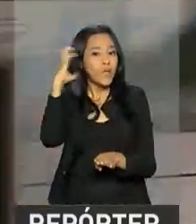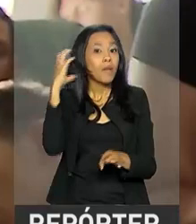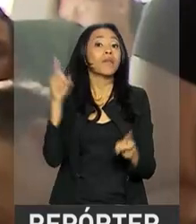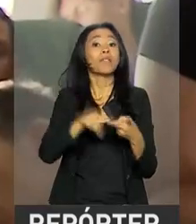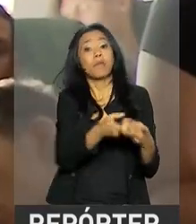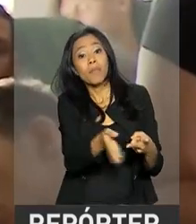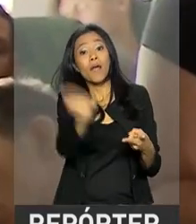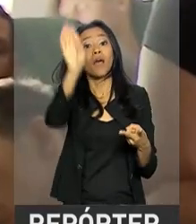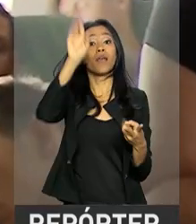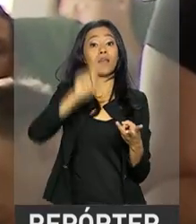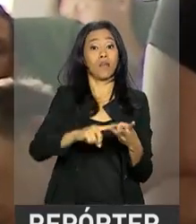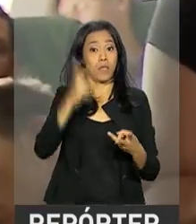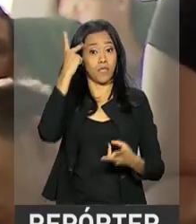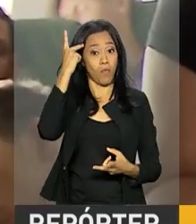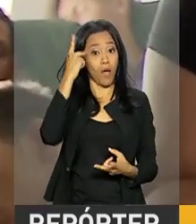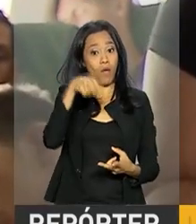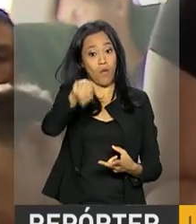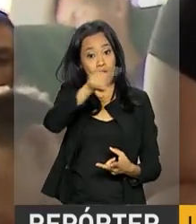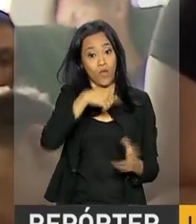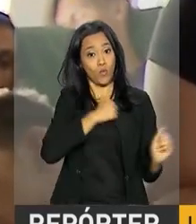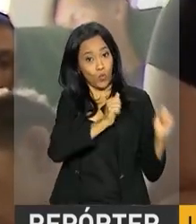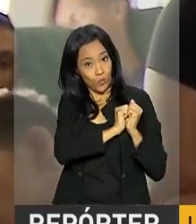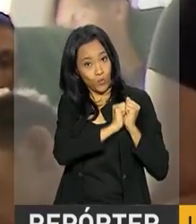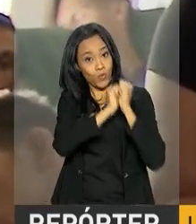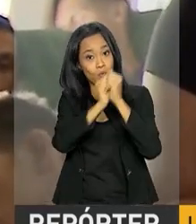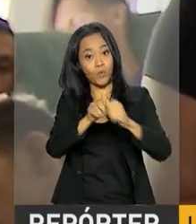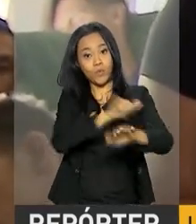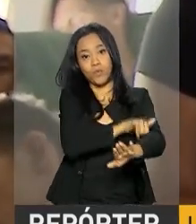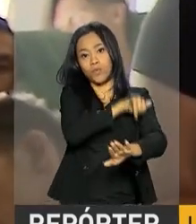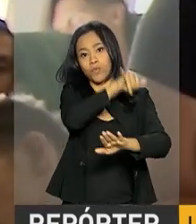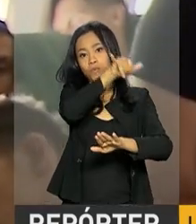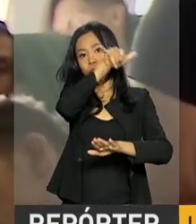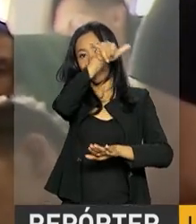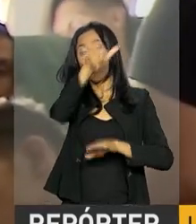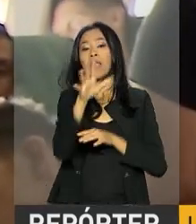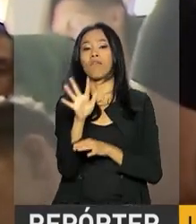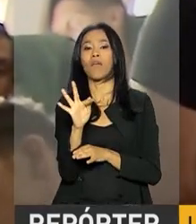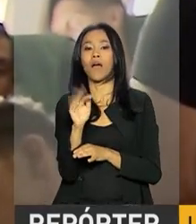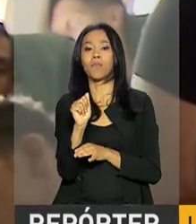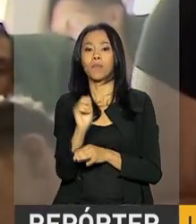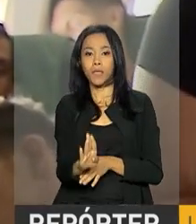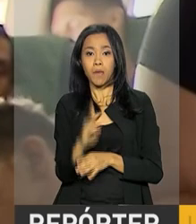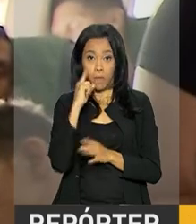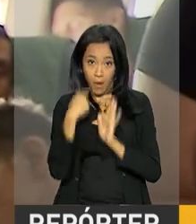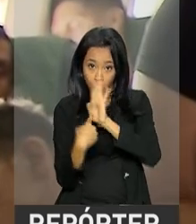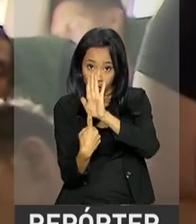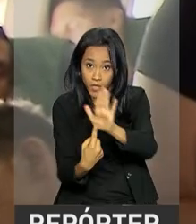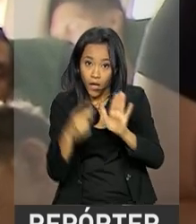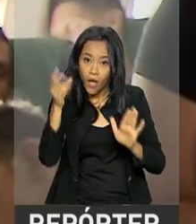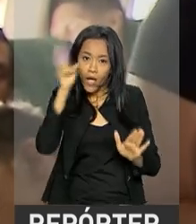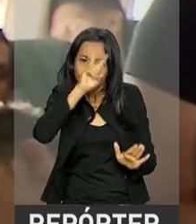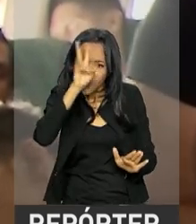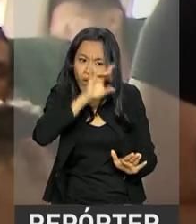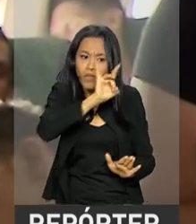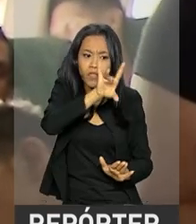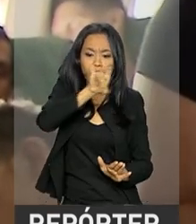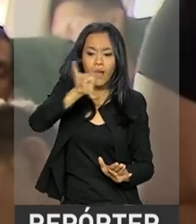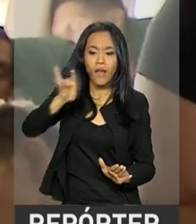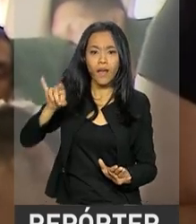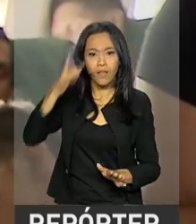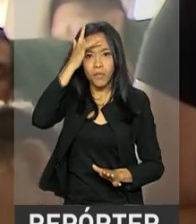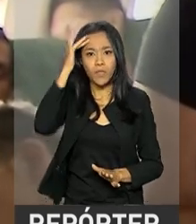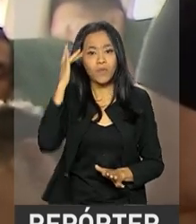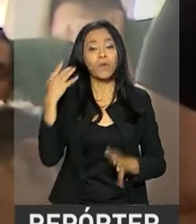Paulo. Nós embarcamos juntos na aeronave da Força Aérea Brasileira para mostrar bem de perto a história desses imigrantes e os